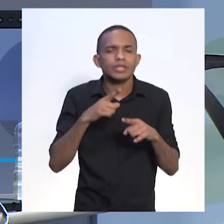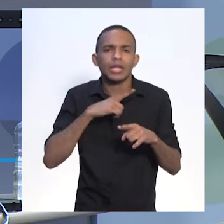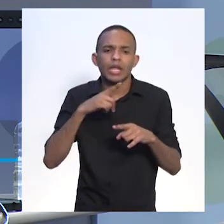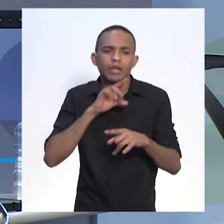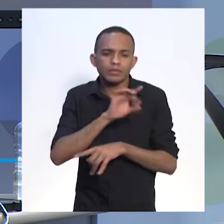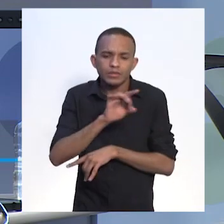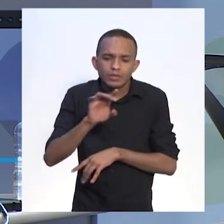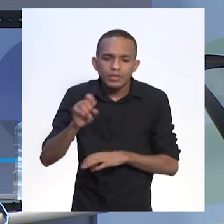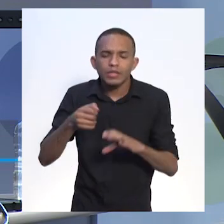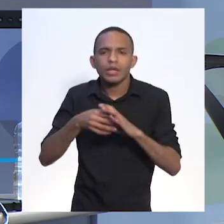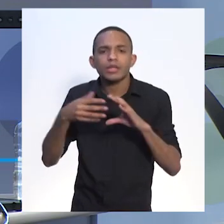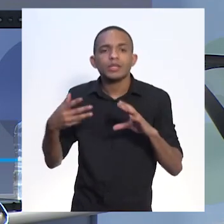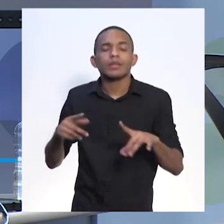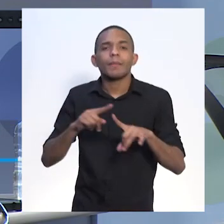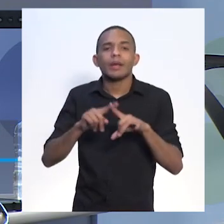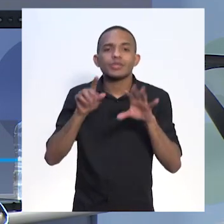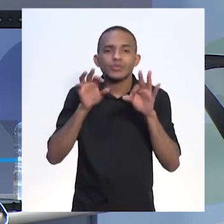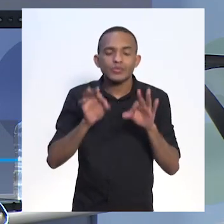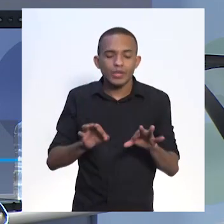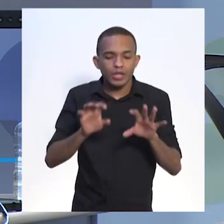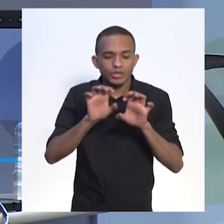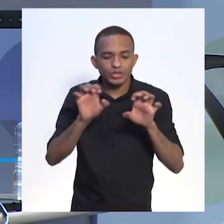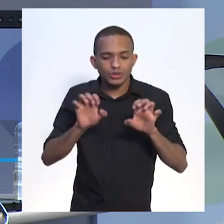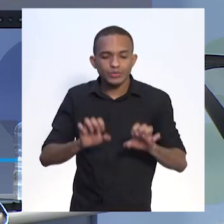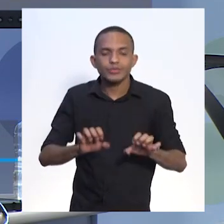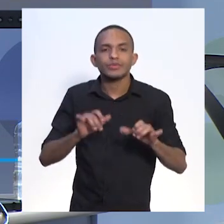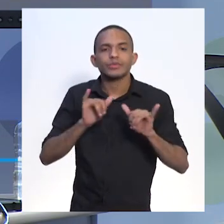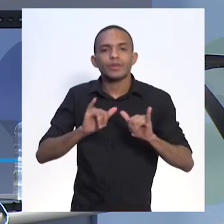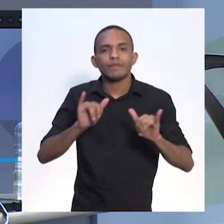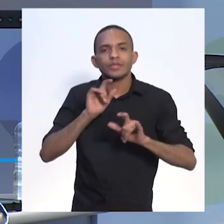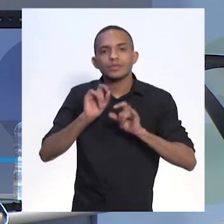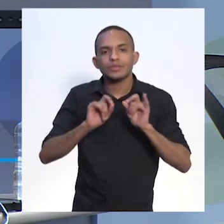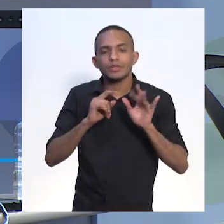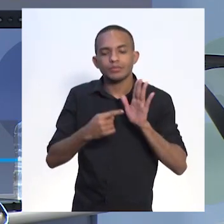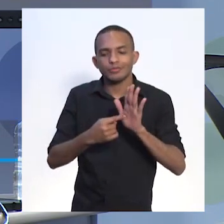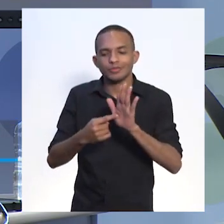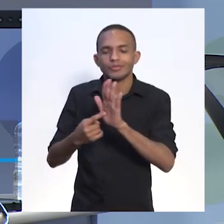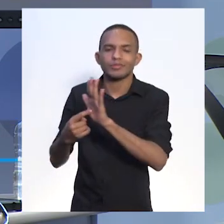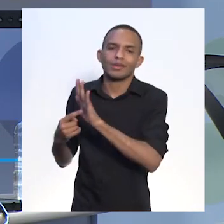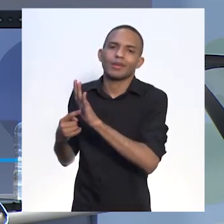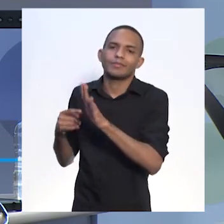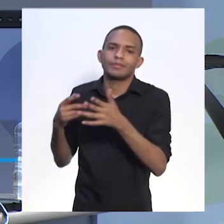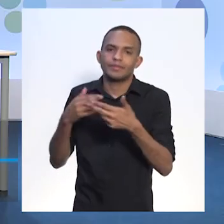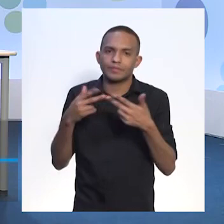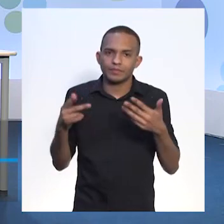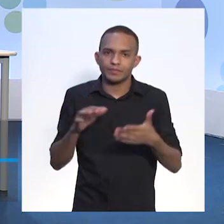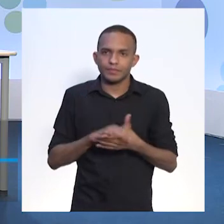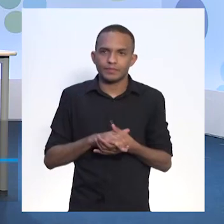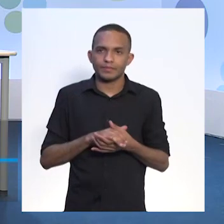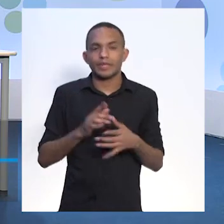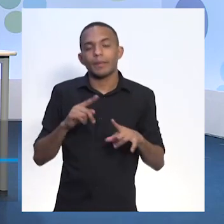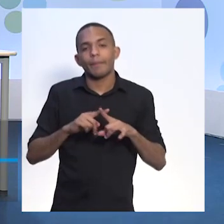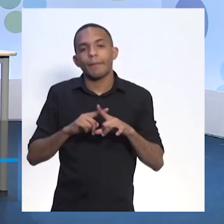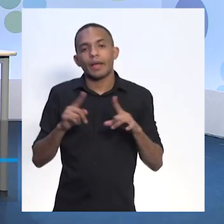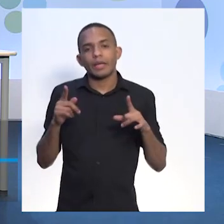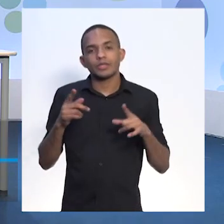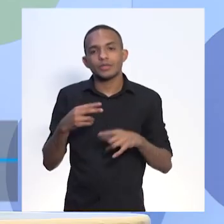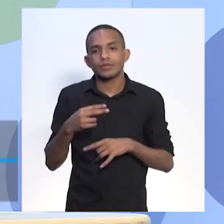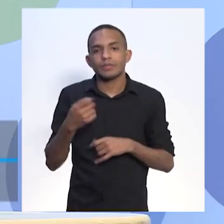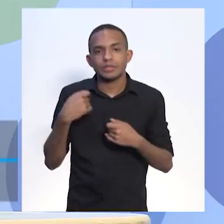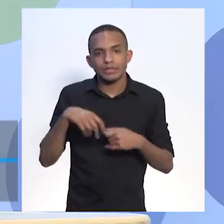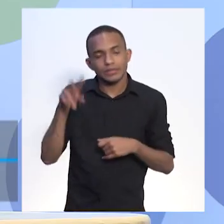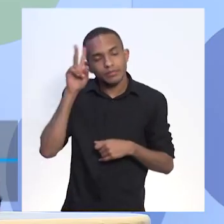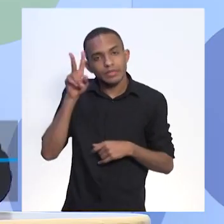características, mas o certo, a estrutura da notícia, é apresentar esses elementos aí. A gente não pode esquecer que os